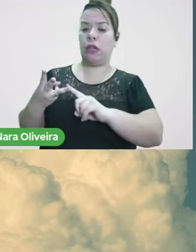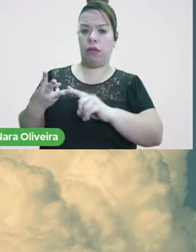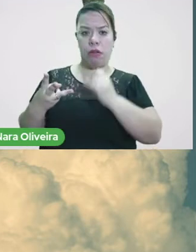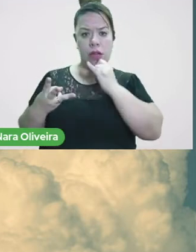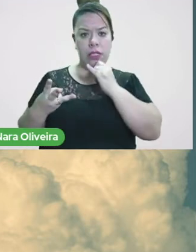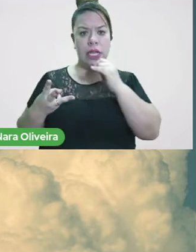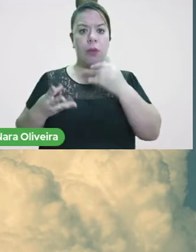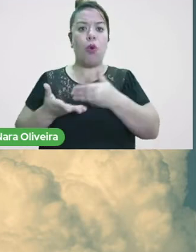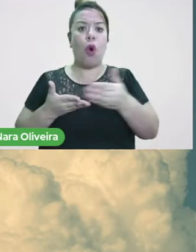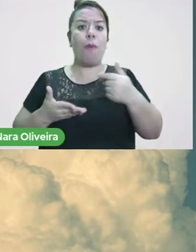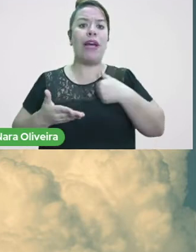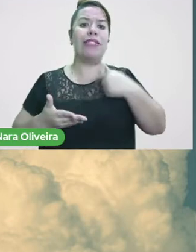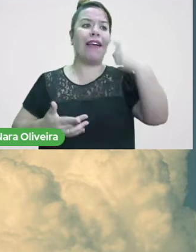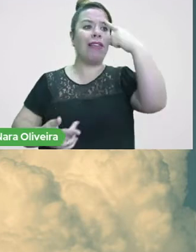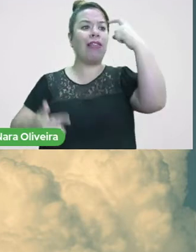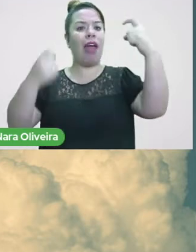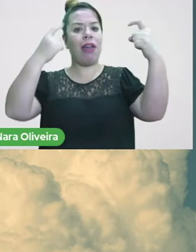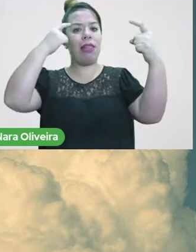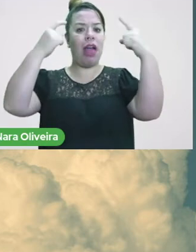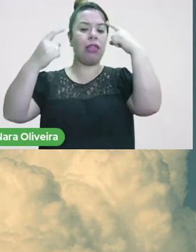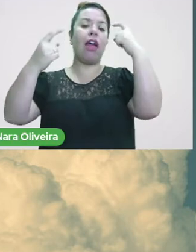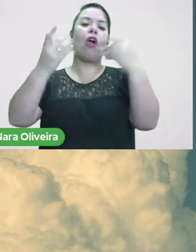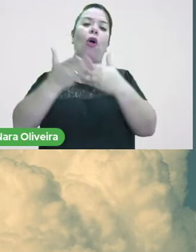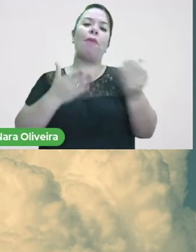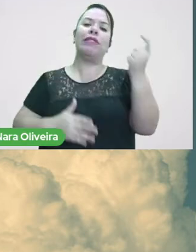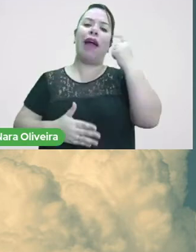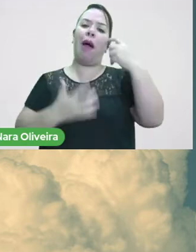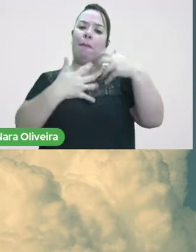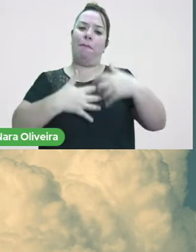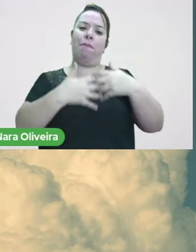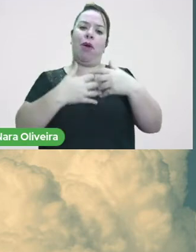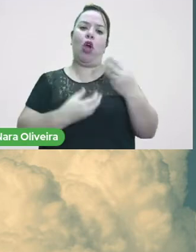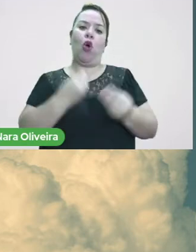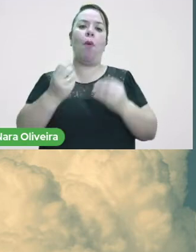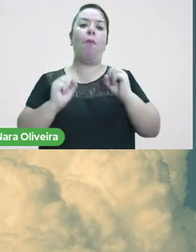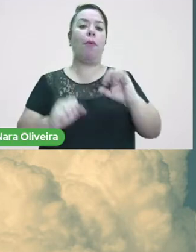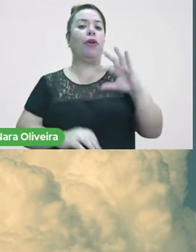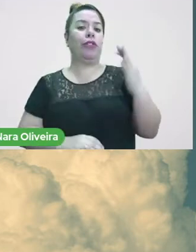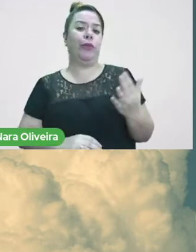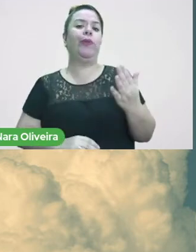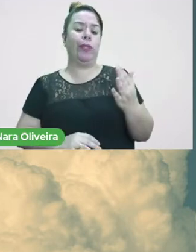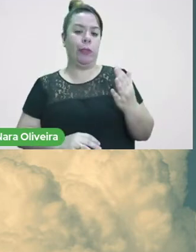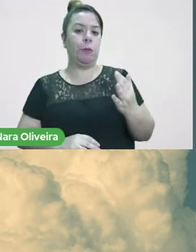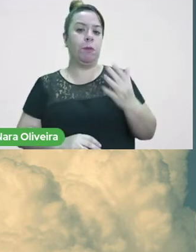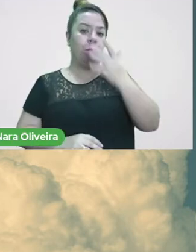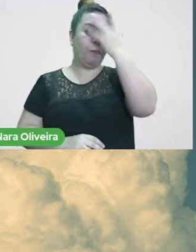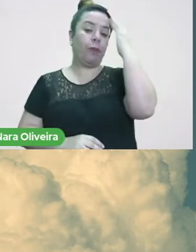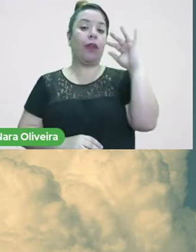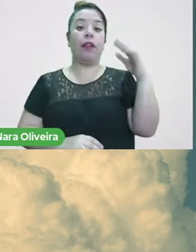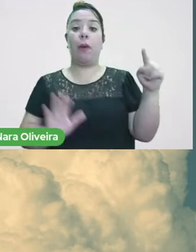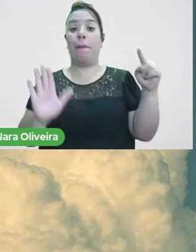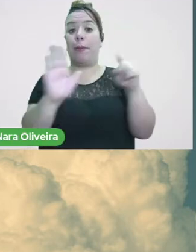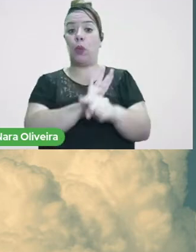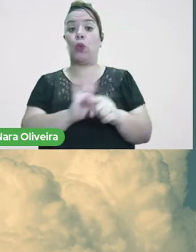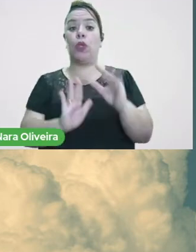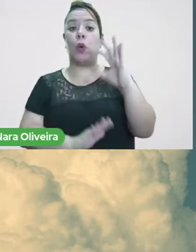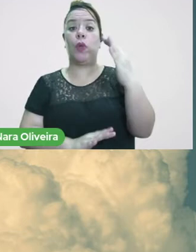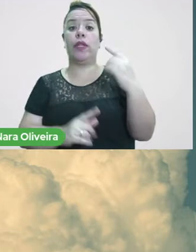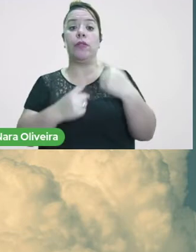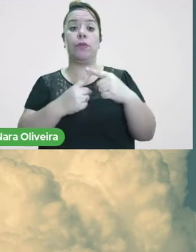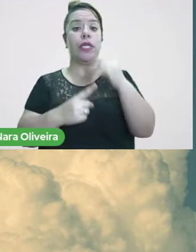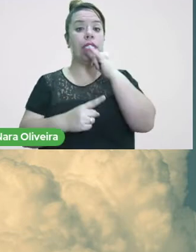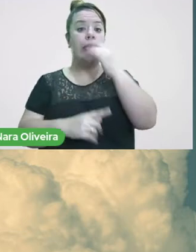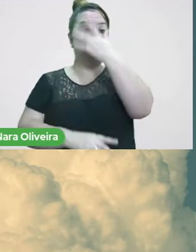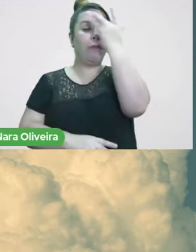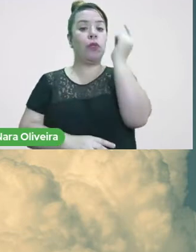falhar? E se esse quality gate se fechar para mim, tá? Então, esse tipo de pergunta vai criando autonomia e